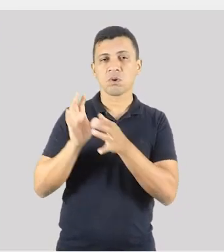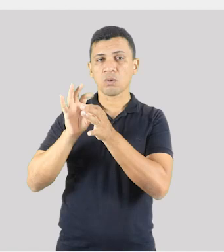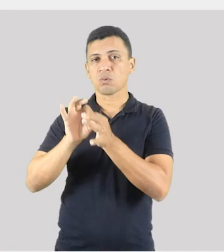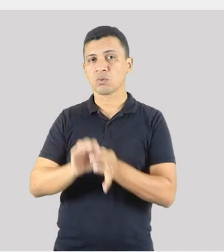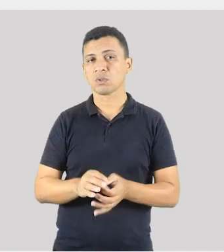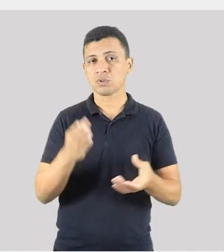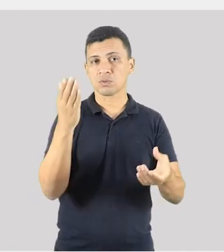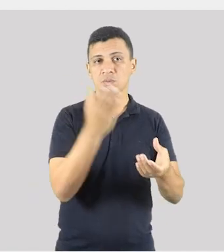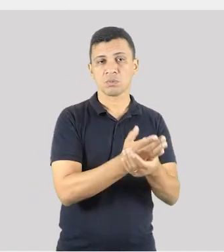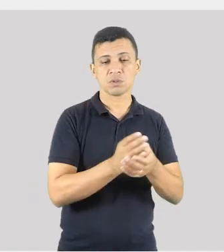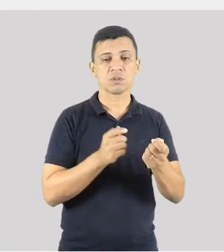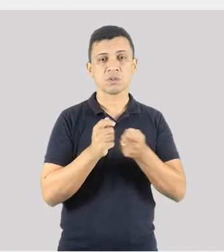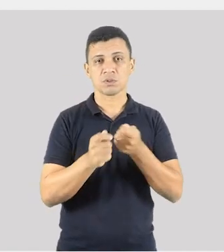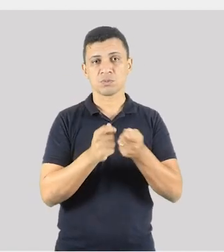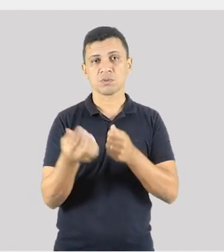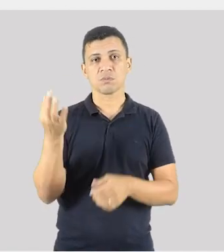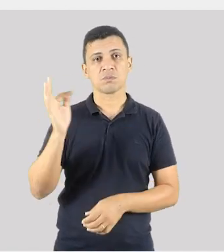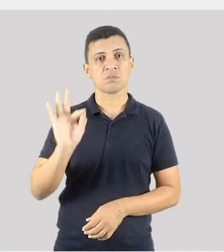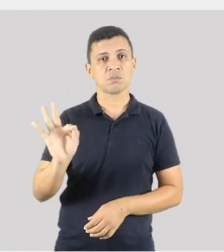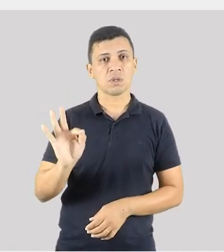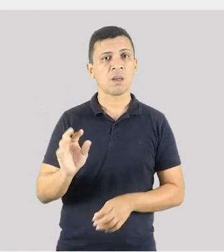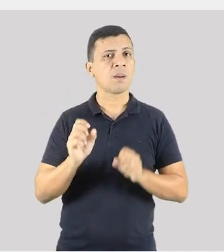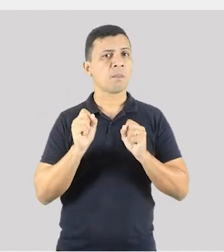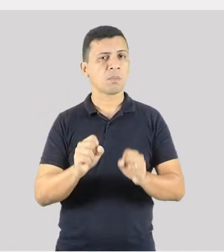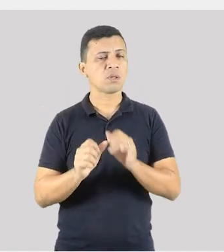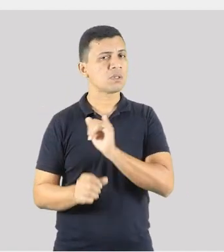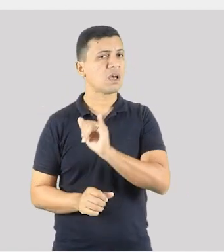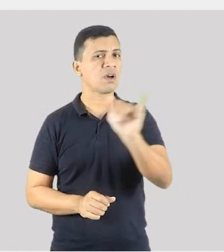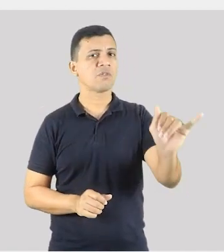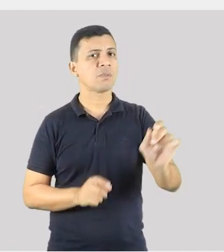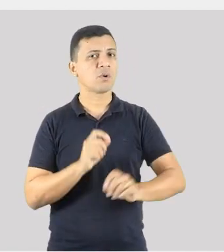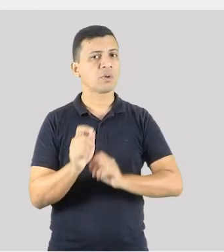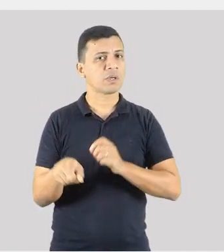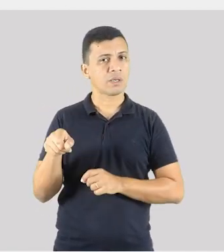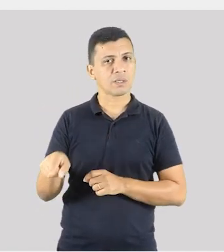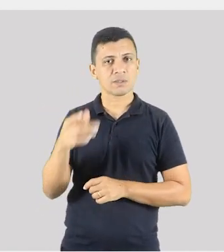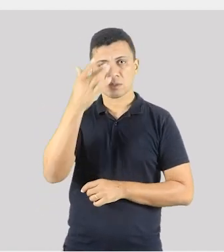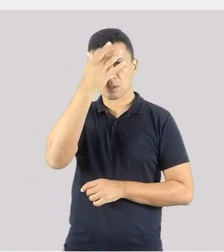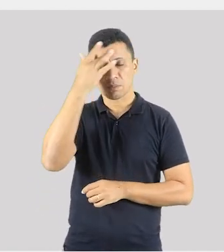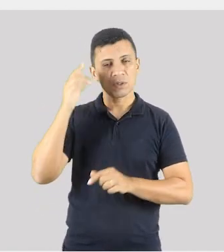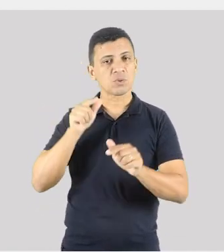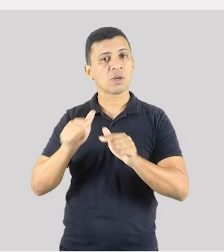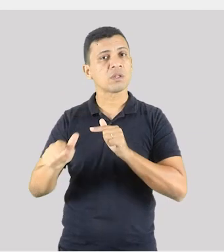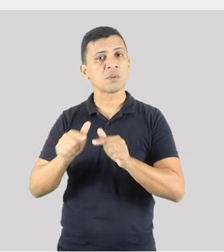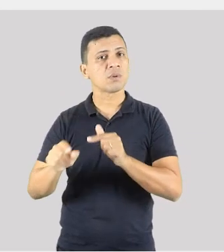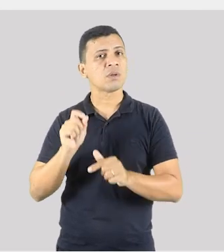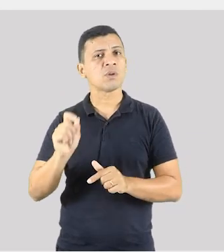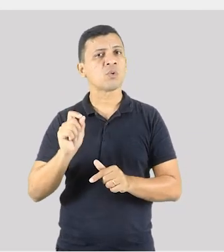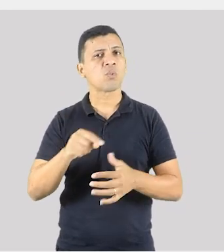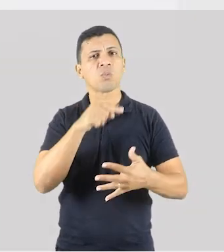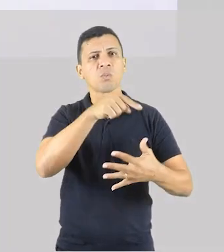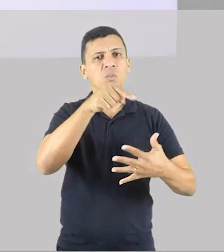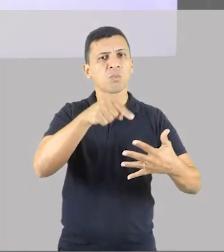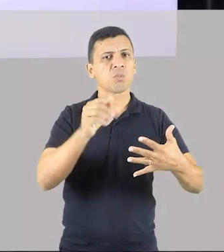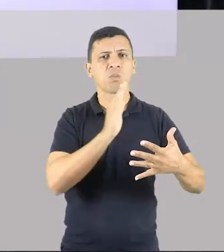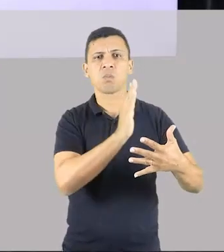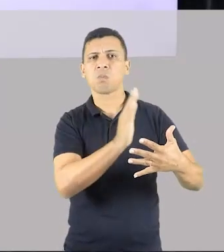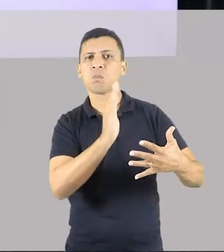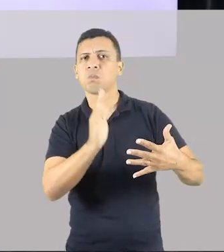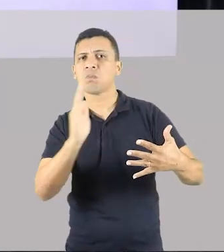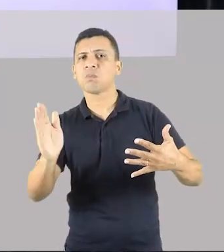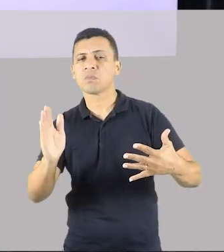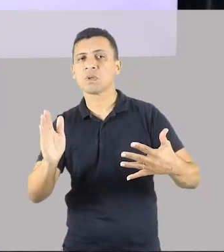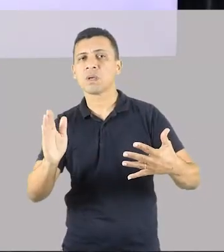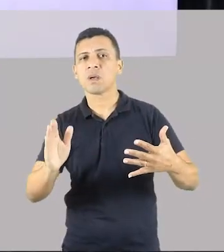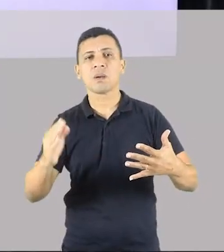do processo administrativo federal, pode-se afirmar que o aludido servidor valeu-se respectivamente dos